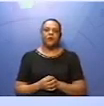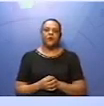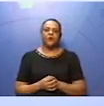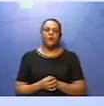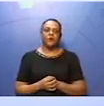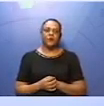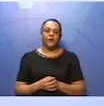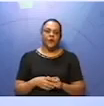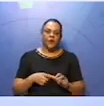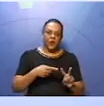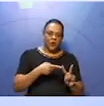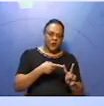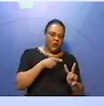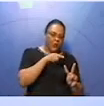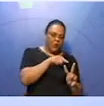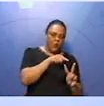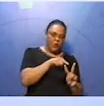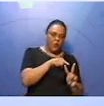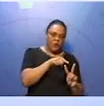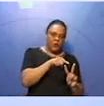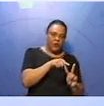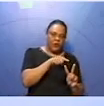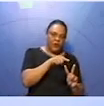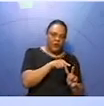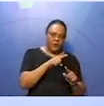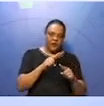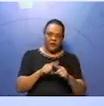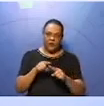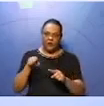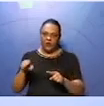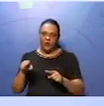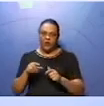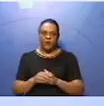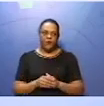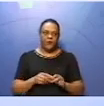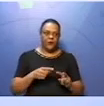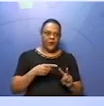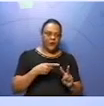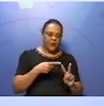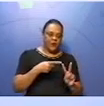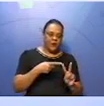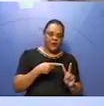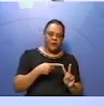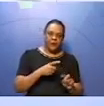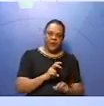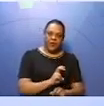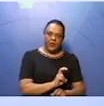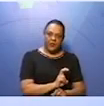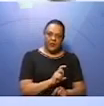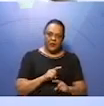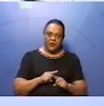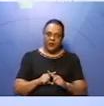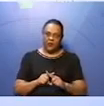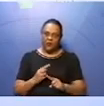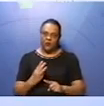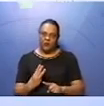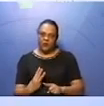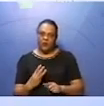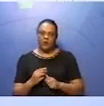E os índices, eu faço um vezes o outro. Eu vou fazer 5 vezes 3.